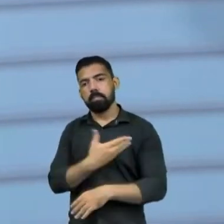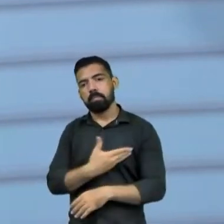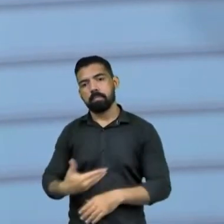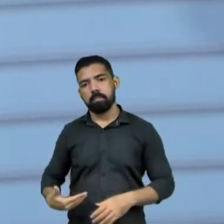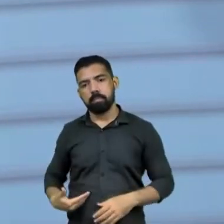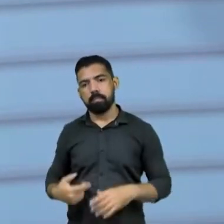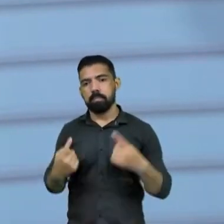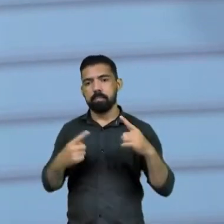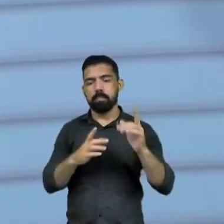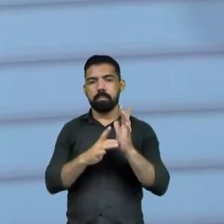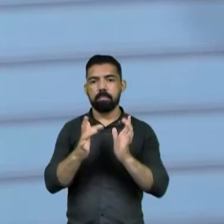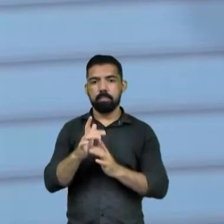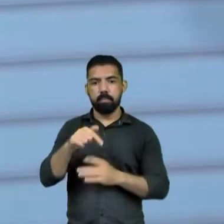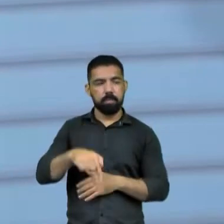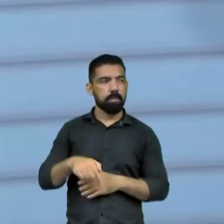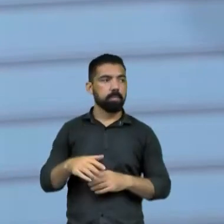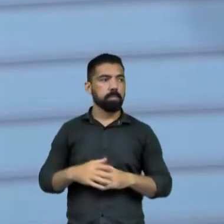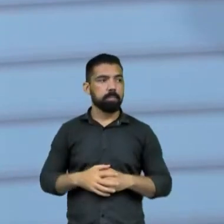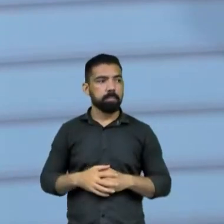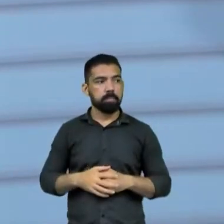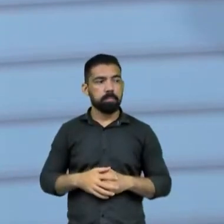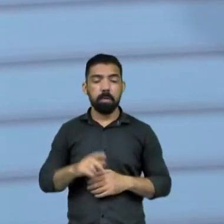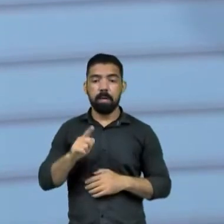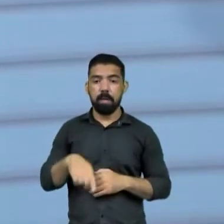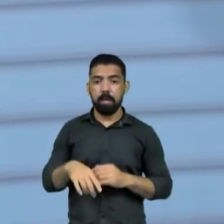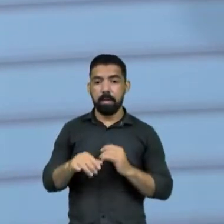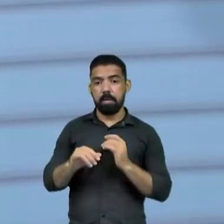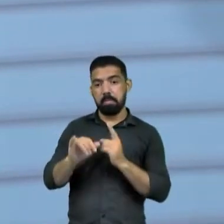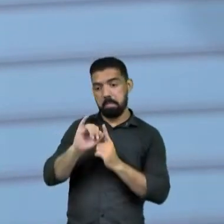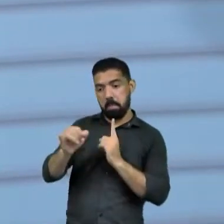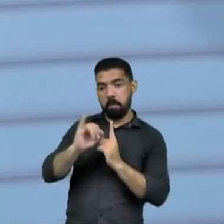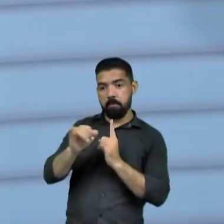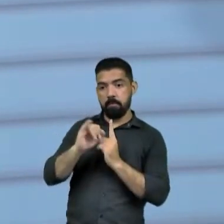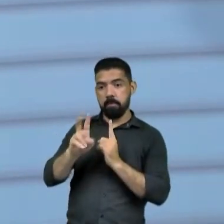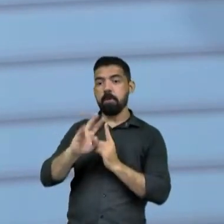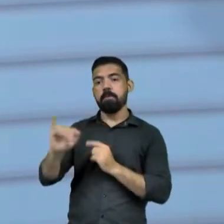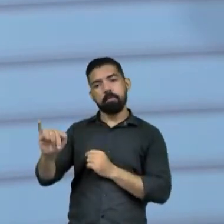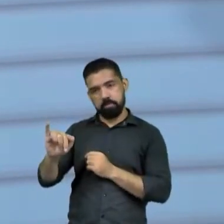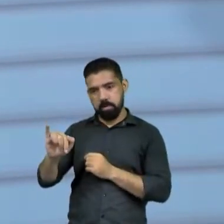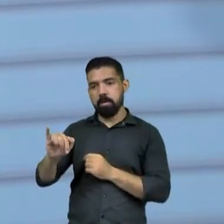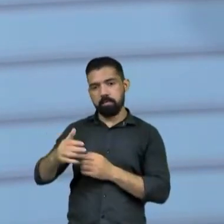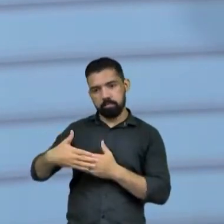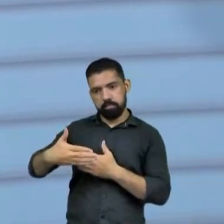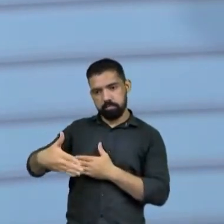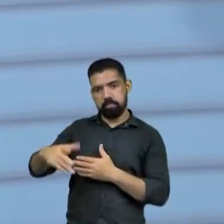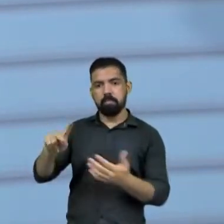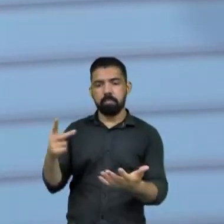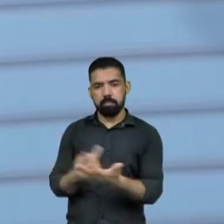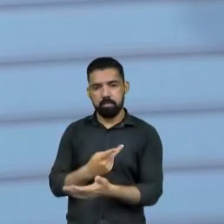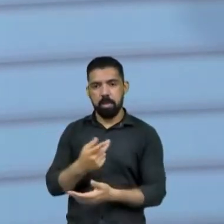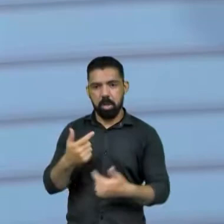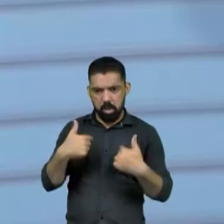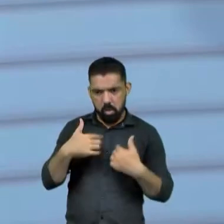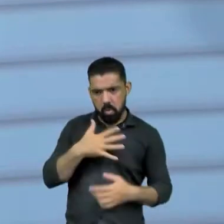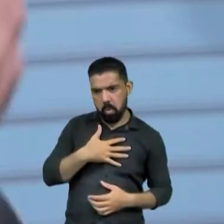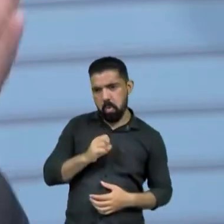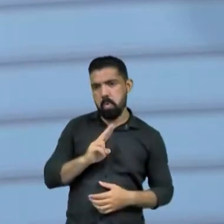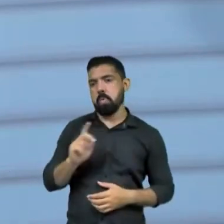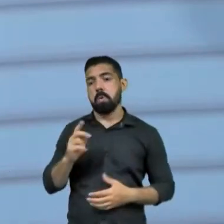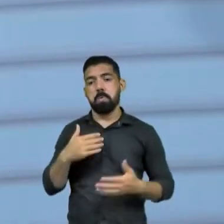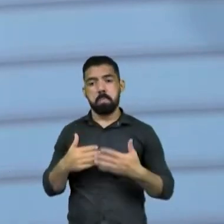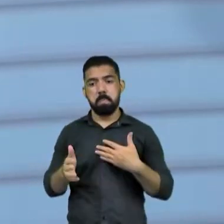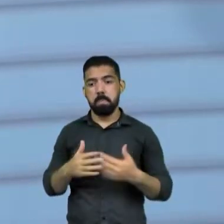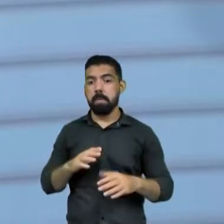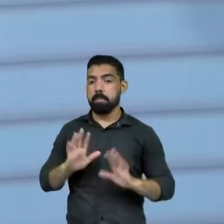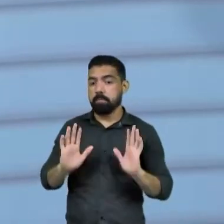terra Então essa é uma profecia que vai ser cumprida gostando Eu não eu já falei lá na igreja digo olha se o anticristo quiser ficar com a minha igreja ele pode ficar mas com tanto que eu já